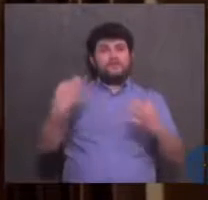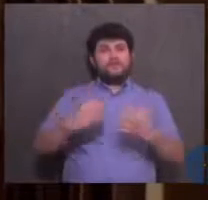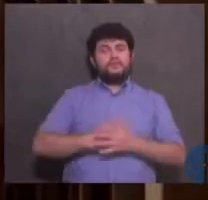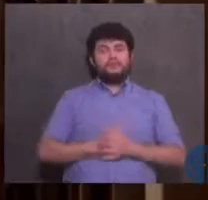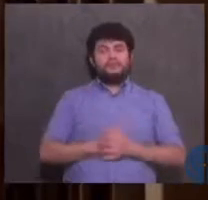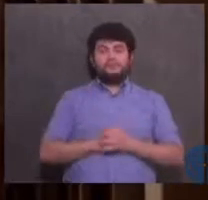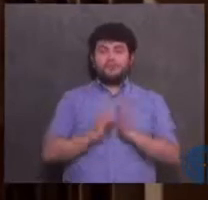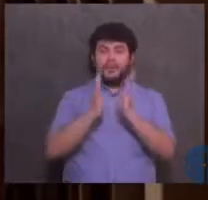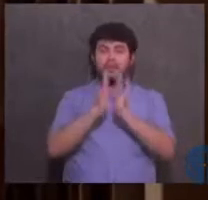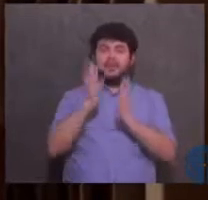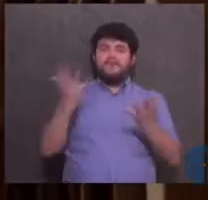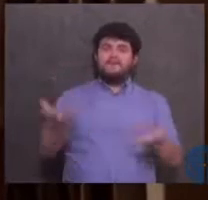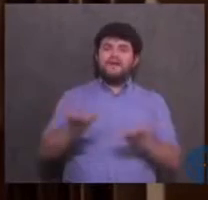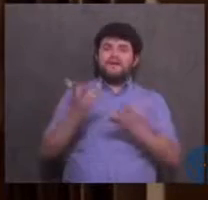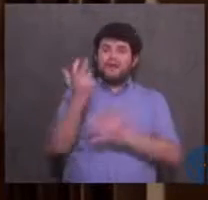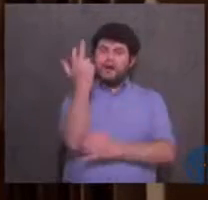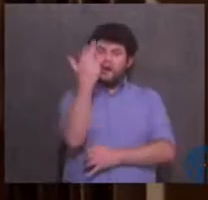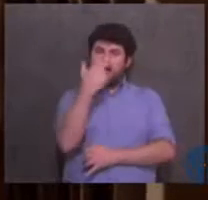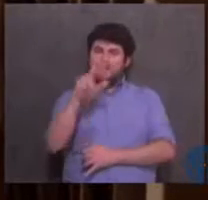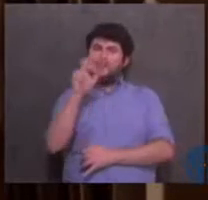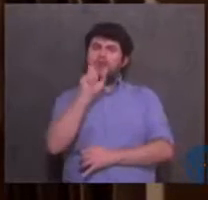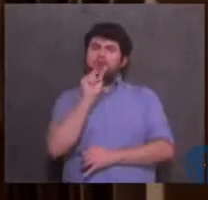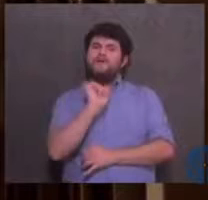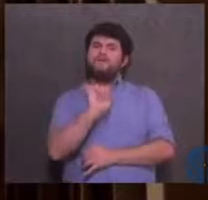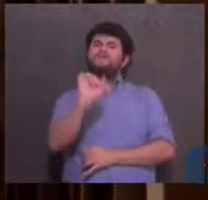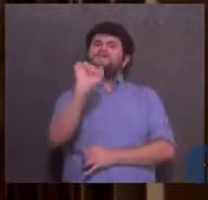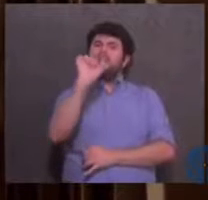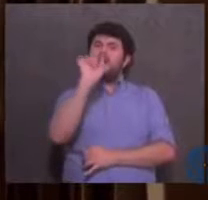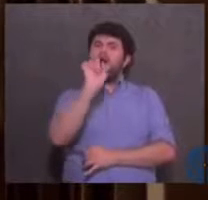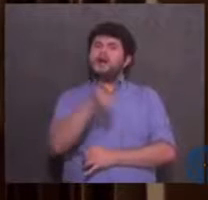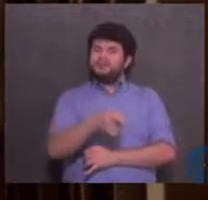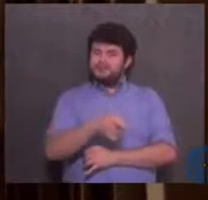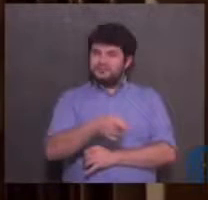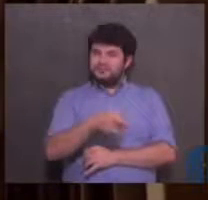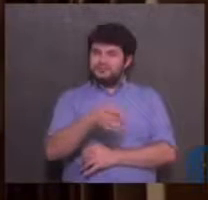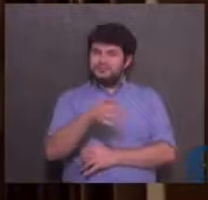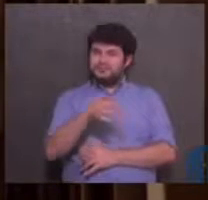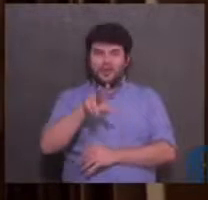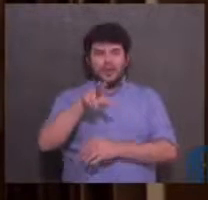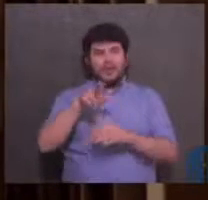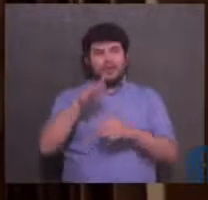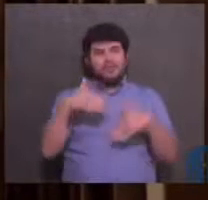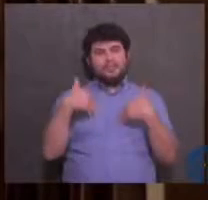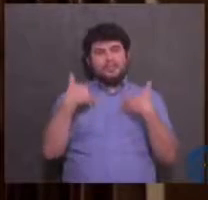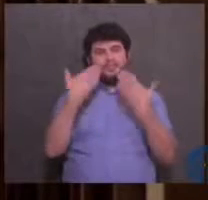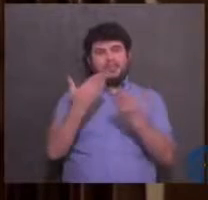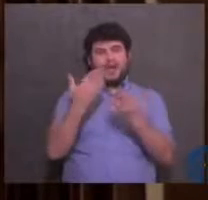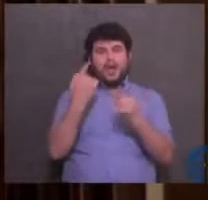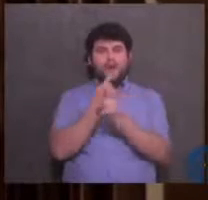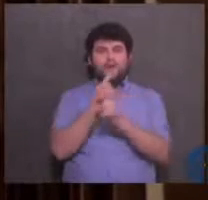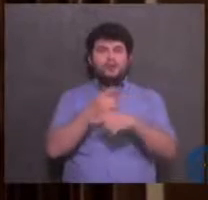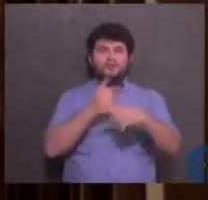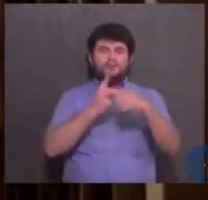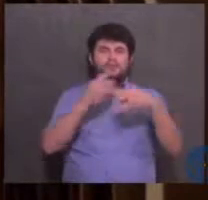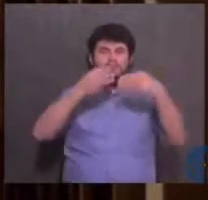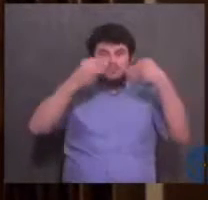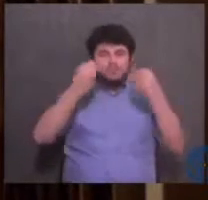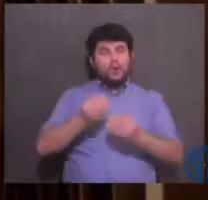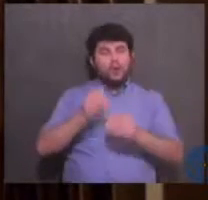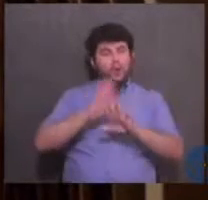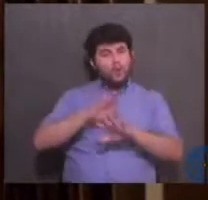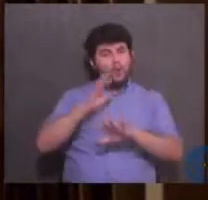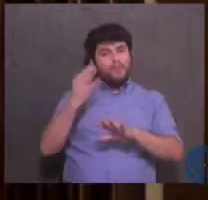Deus exalte para sempre o teu nome e te recompense com os seus bens, porque